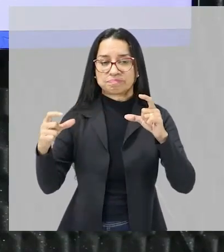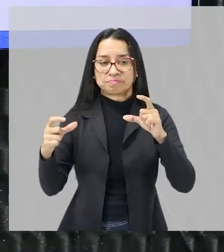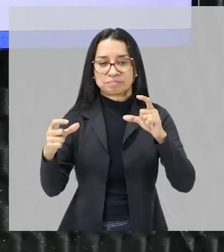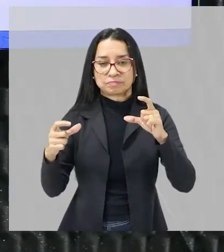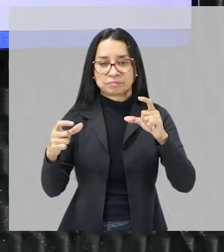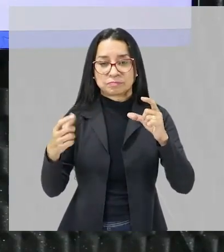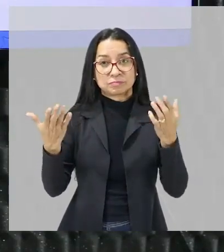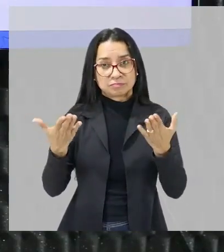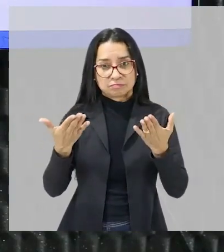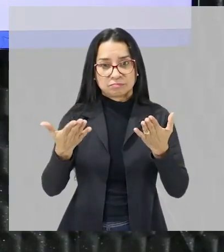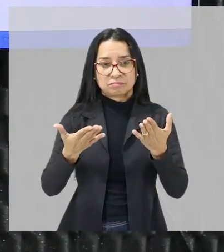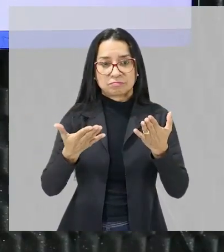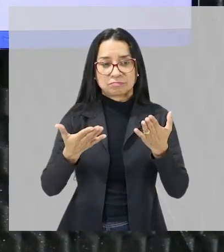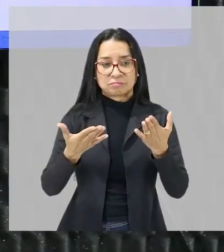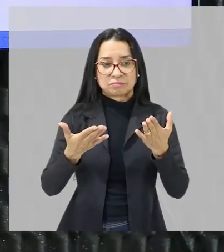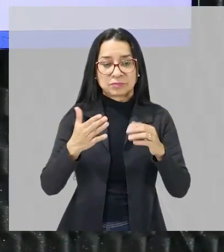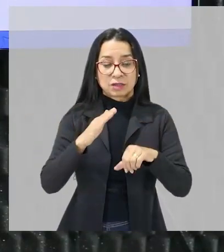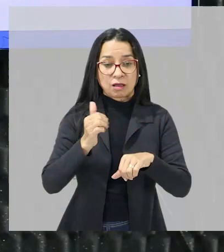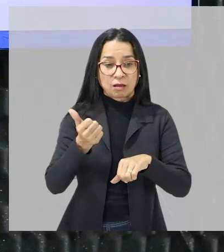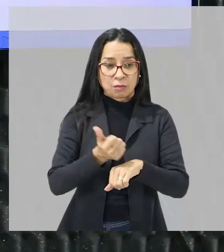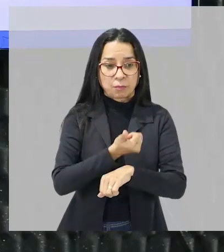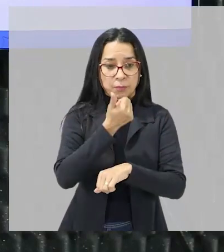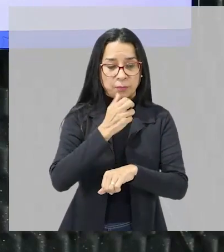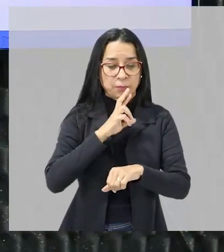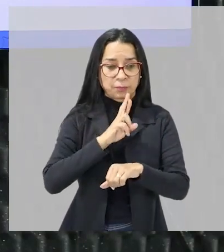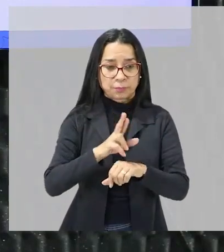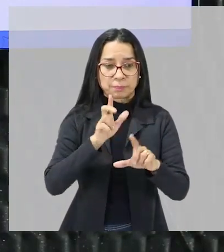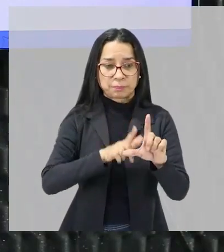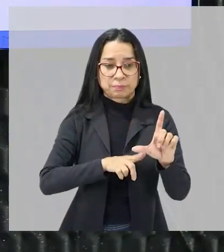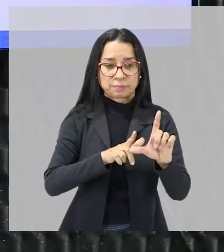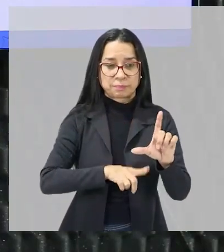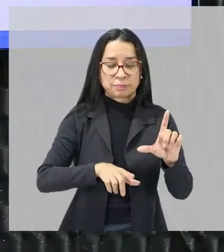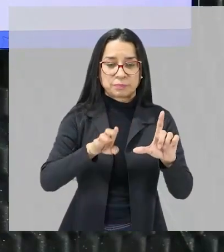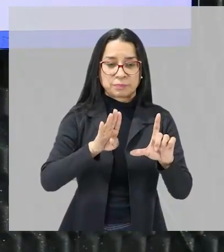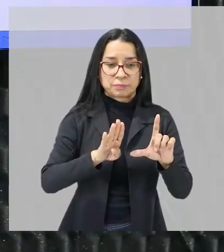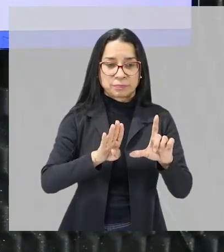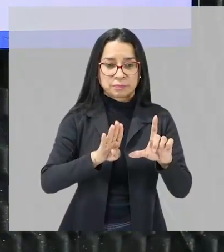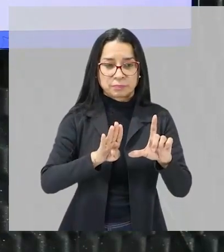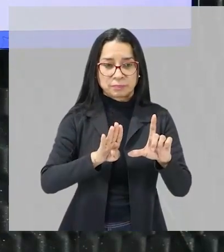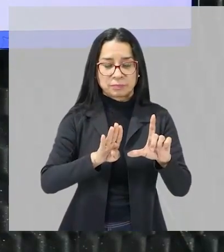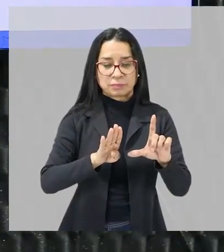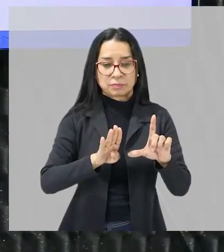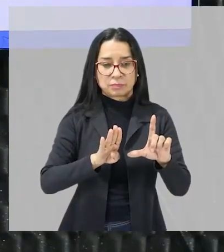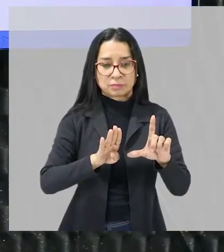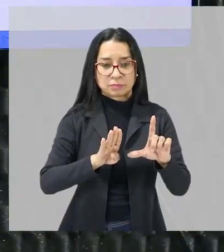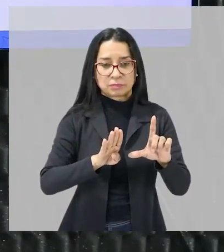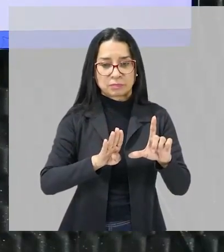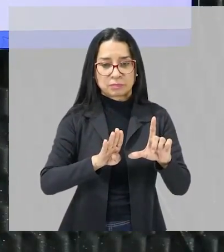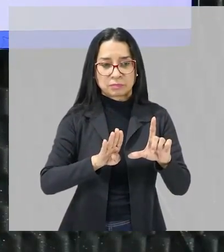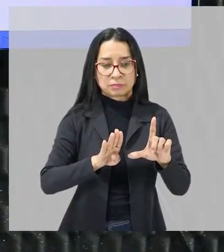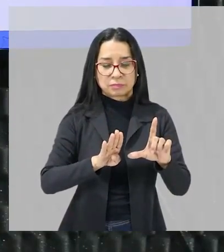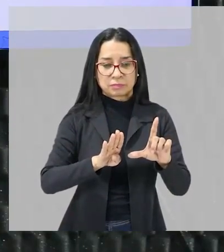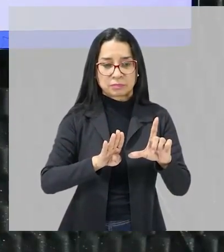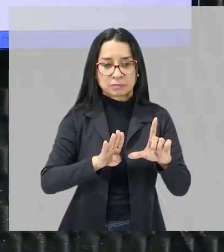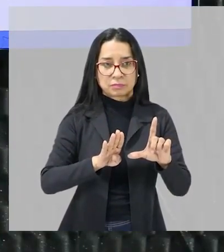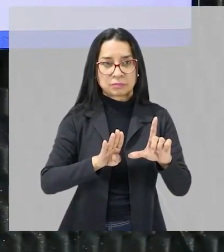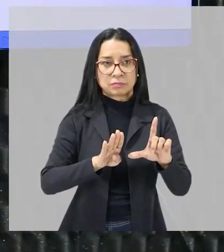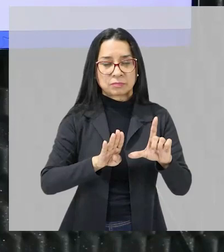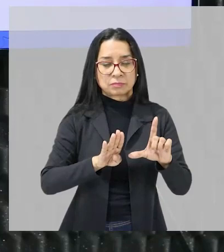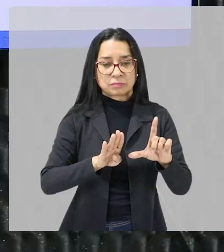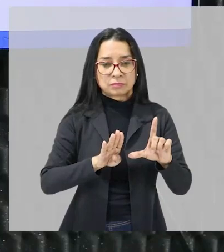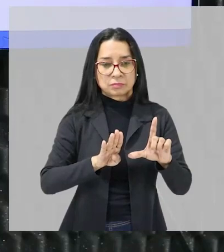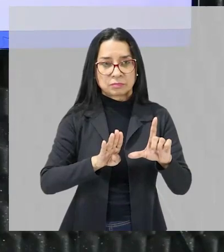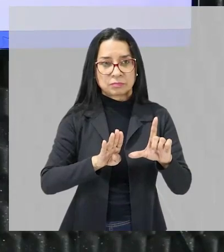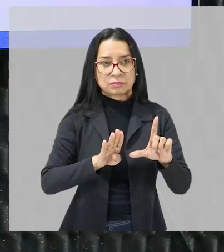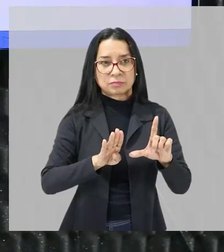Por enquanto, é a nossa melhor opção. Letra B, até porque é a única, né? Letra A, vamos ver as outras. B,